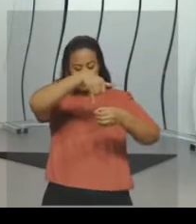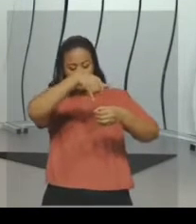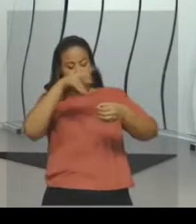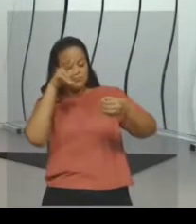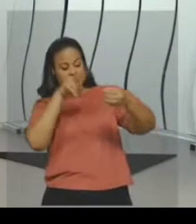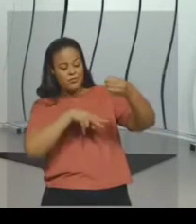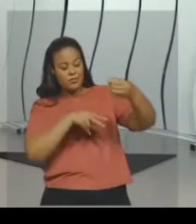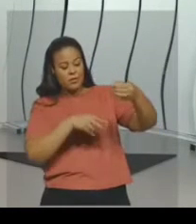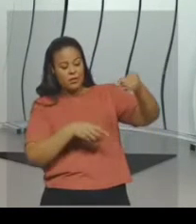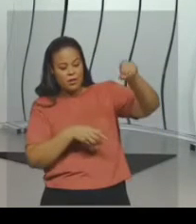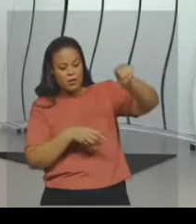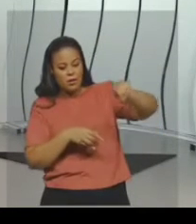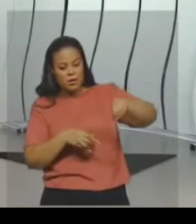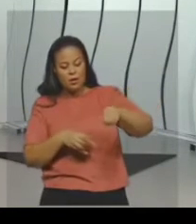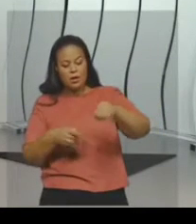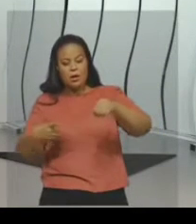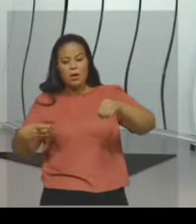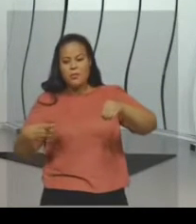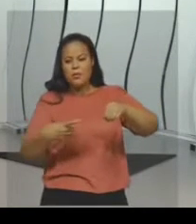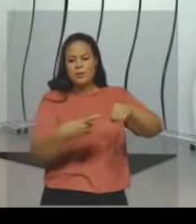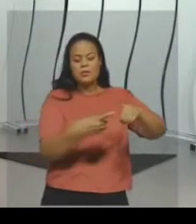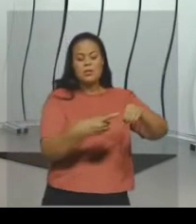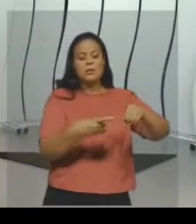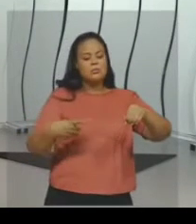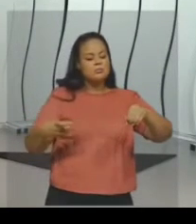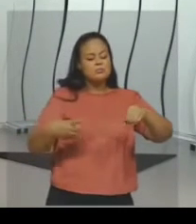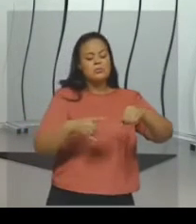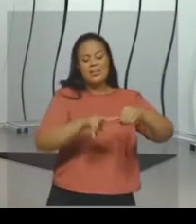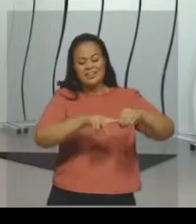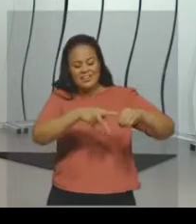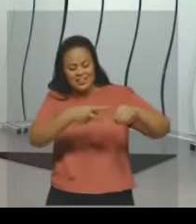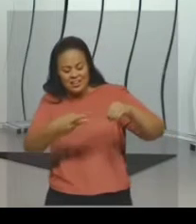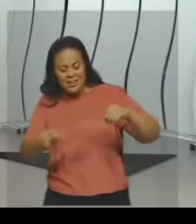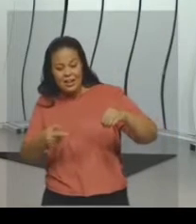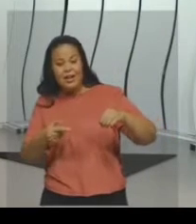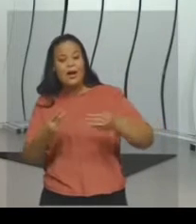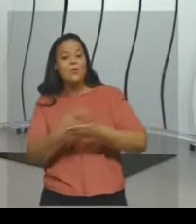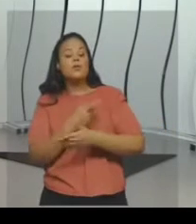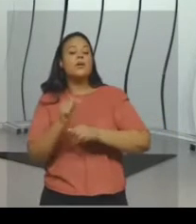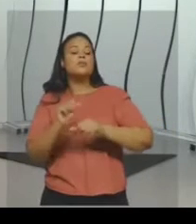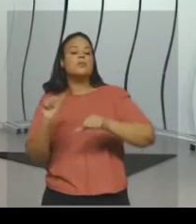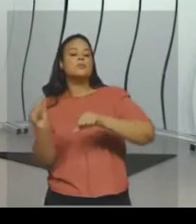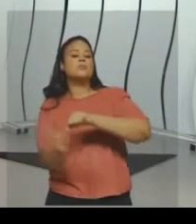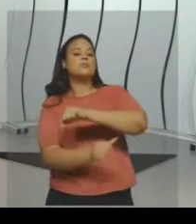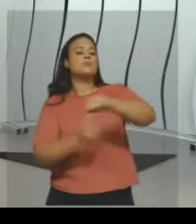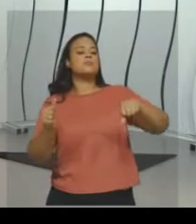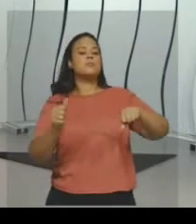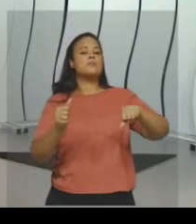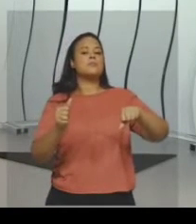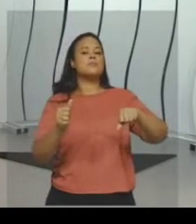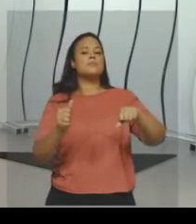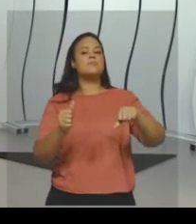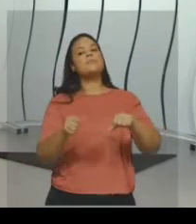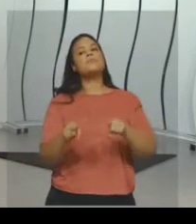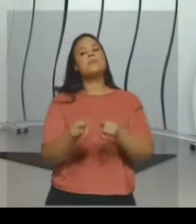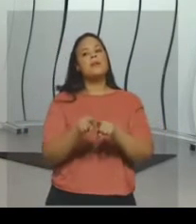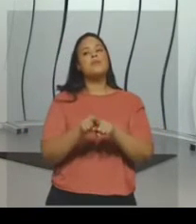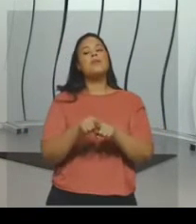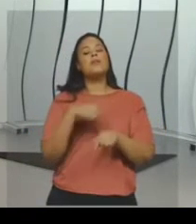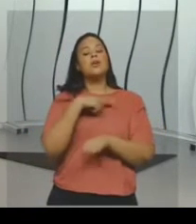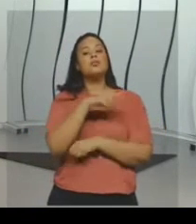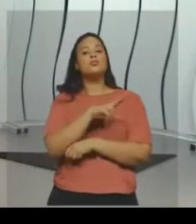vai permitir a entrada desse DNA dentro da bactéria. A gente chama isso de transformação. E finalmente a transdução.